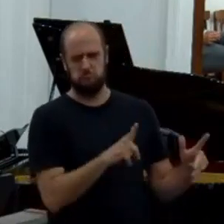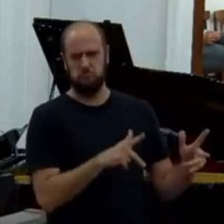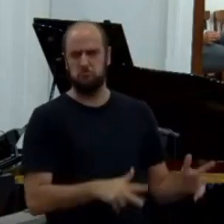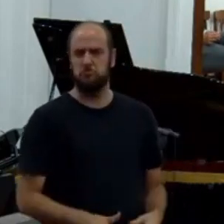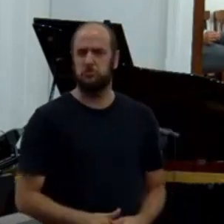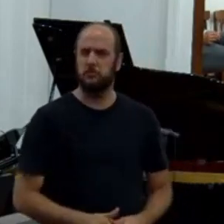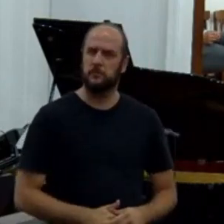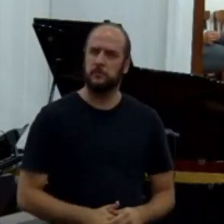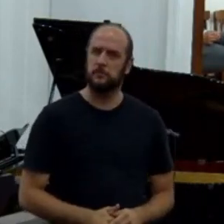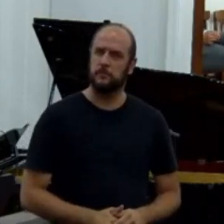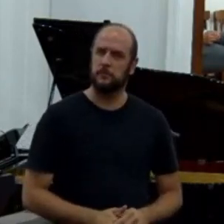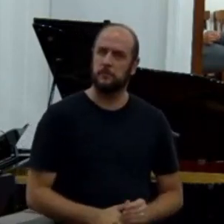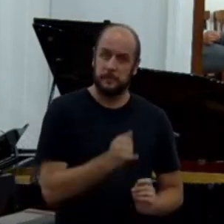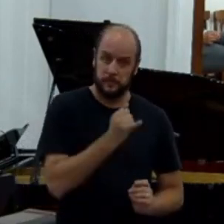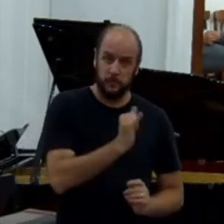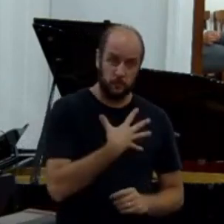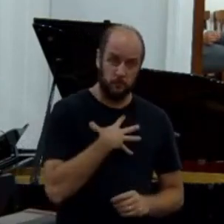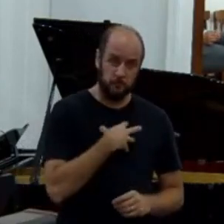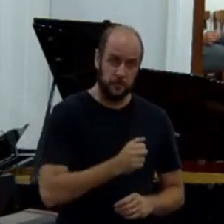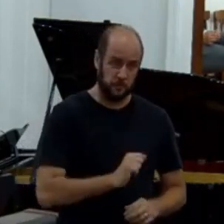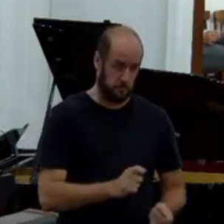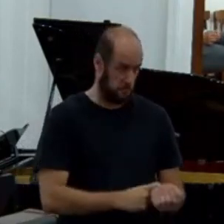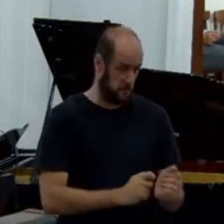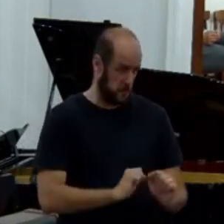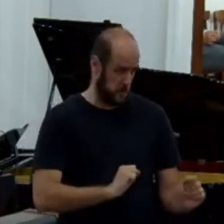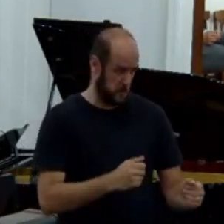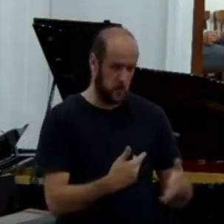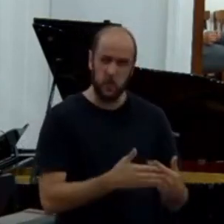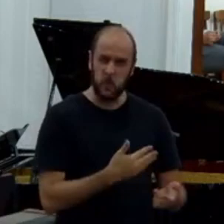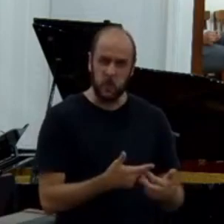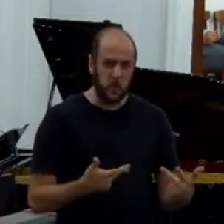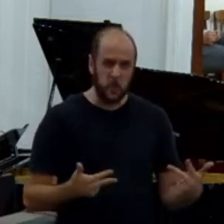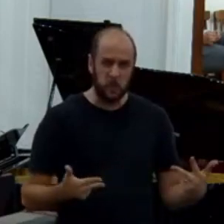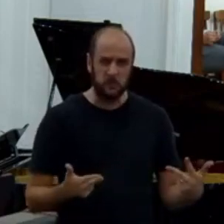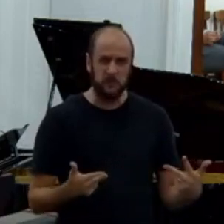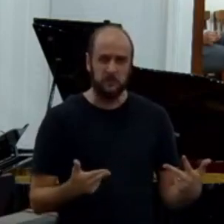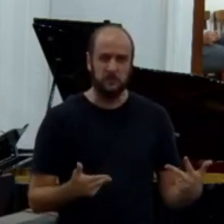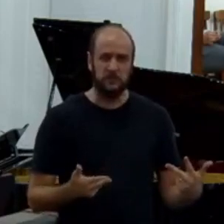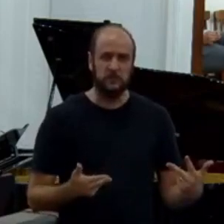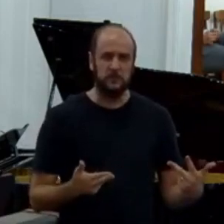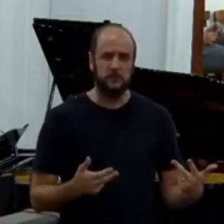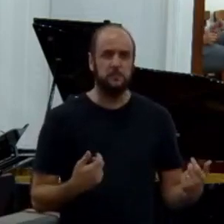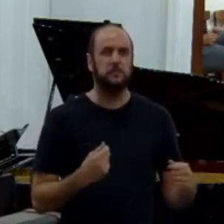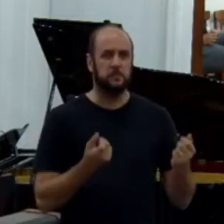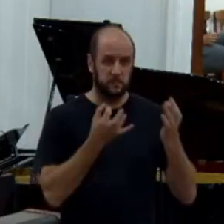acontecendo. Se eles estão irritadiços por qualquer coisa,